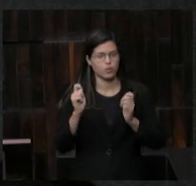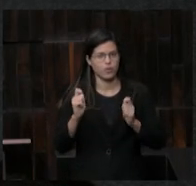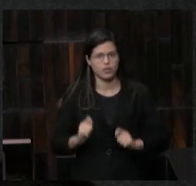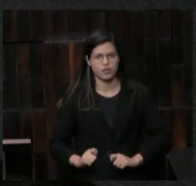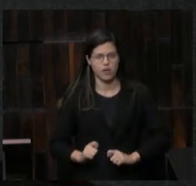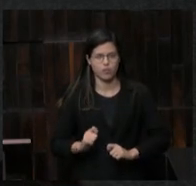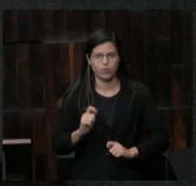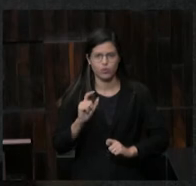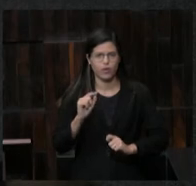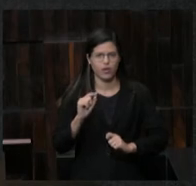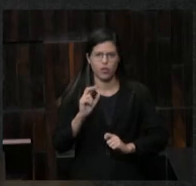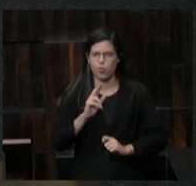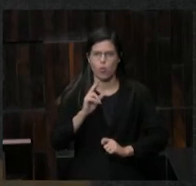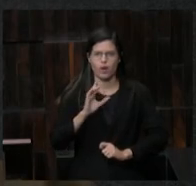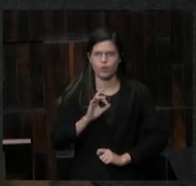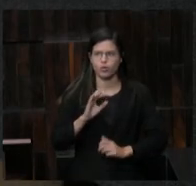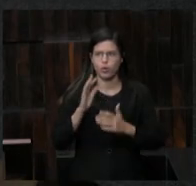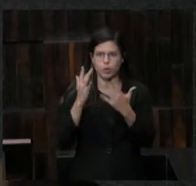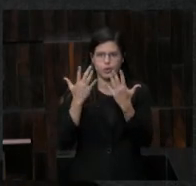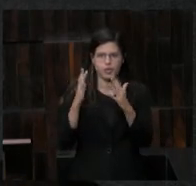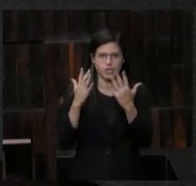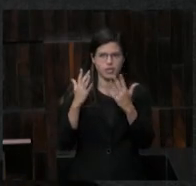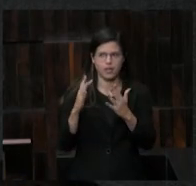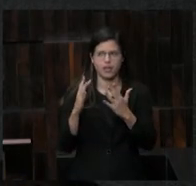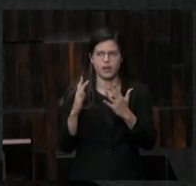só celebrar, né,